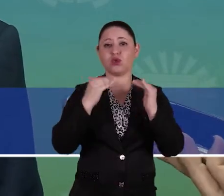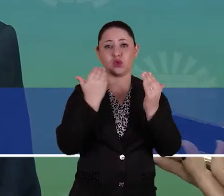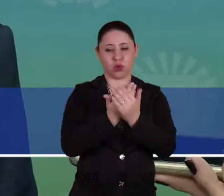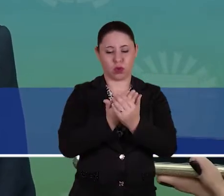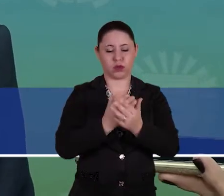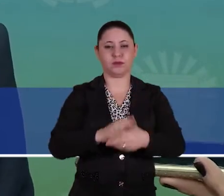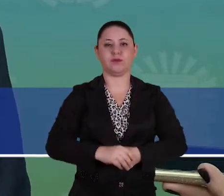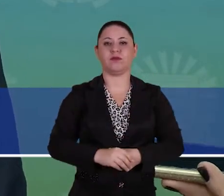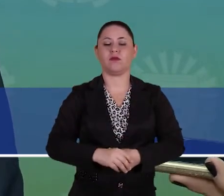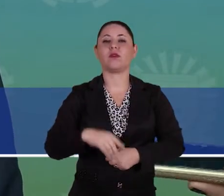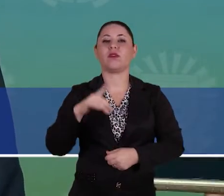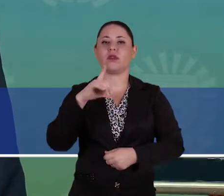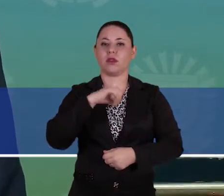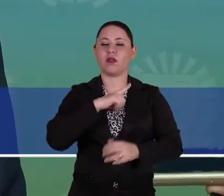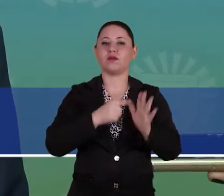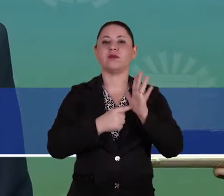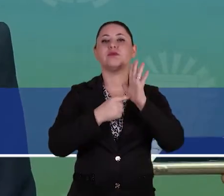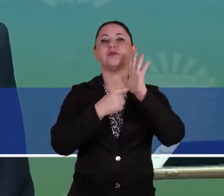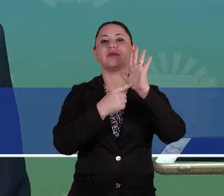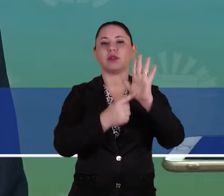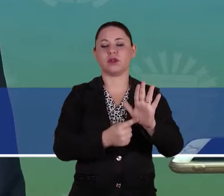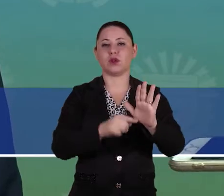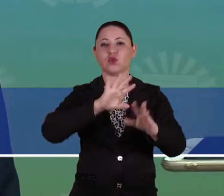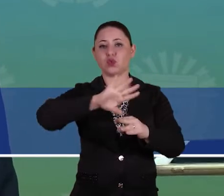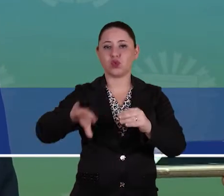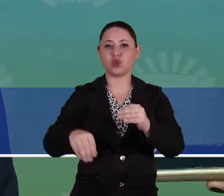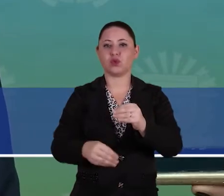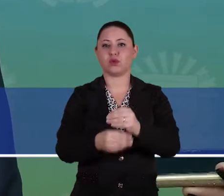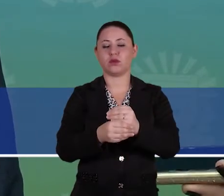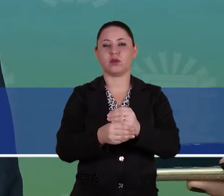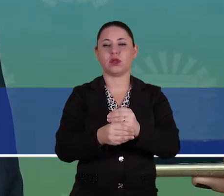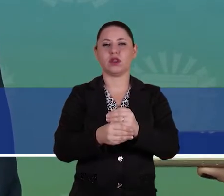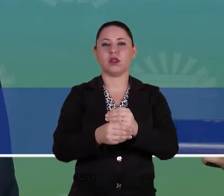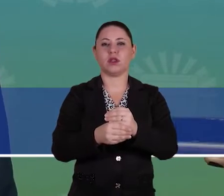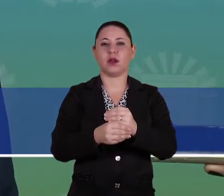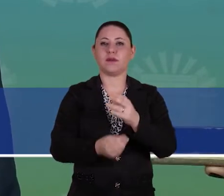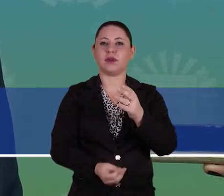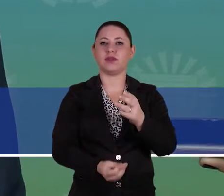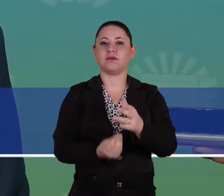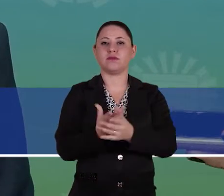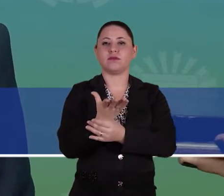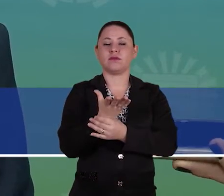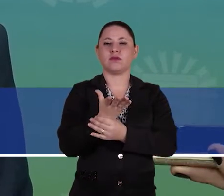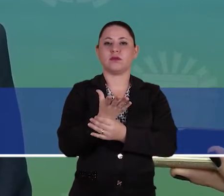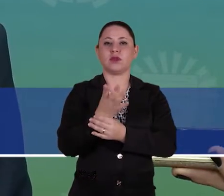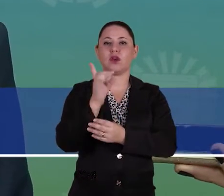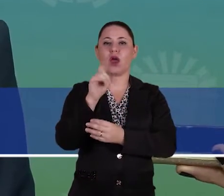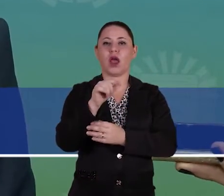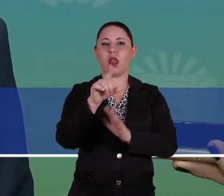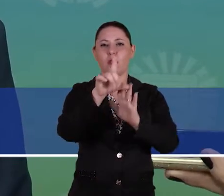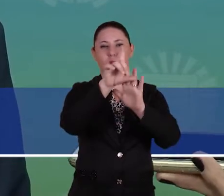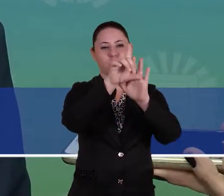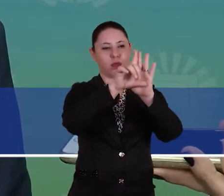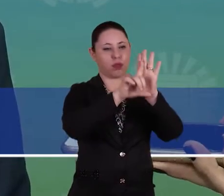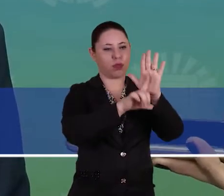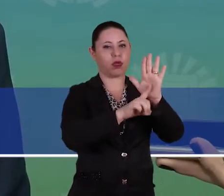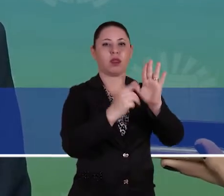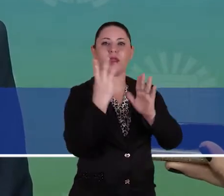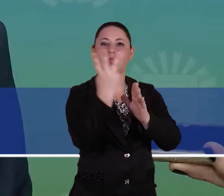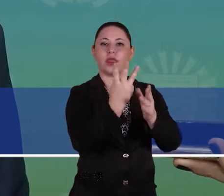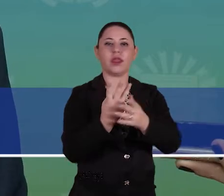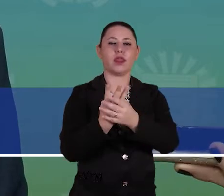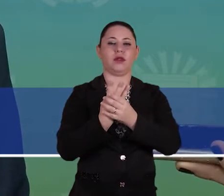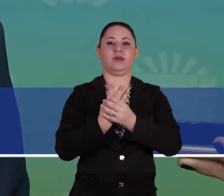o dirigente daquela escola. Tivemos apresentação de emendas para a criação da